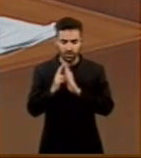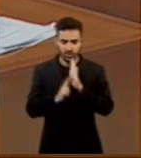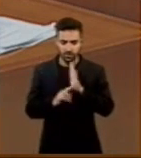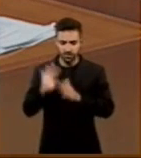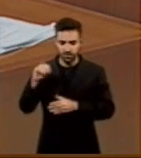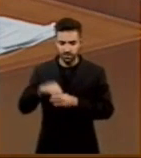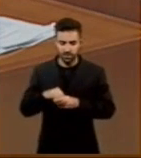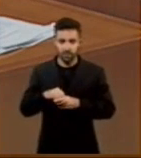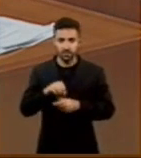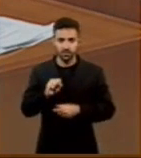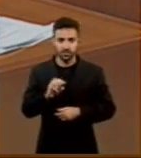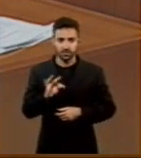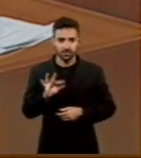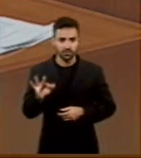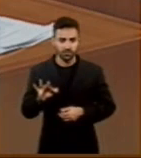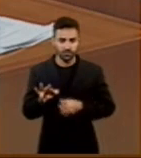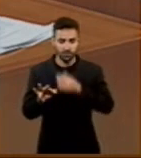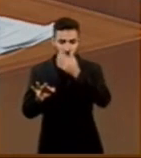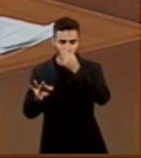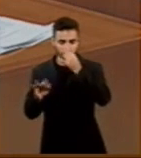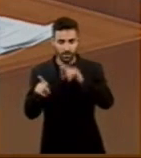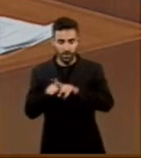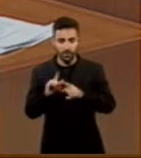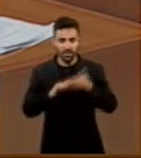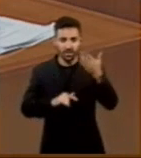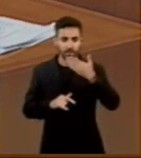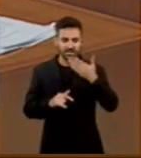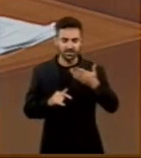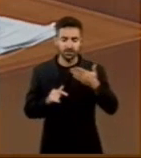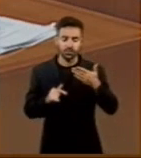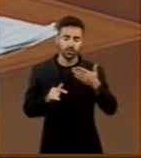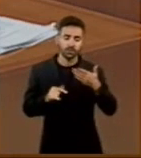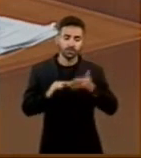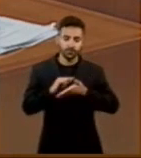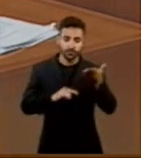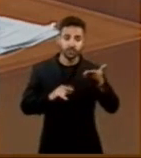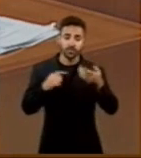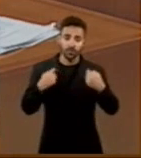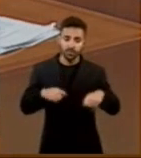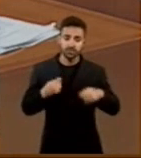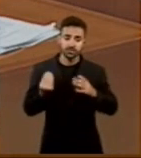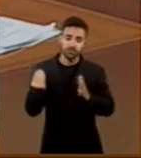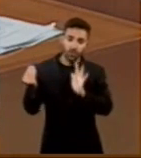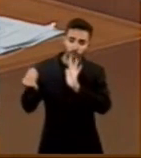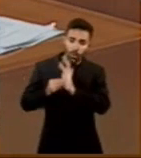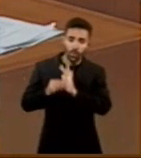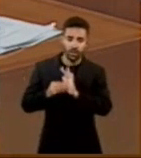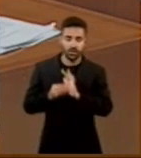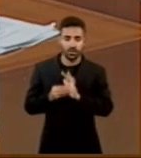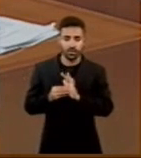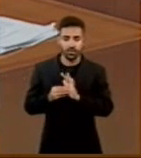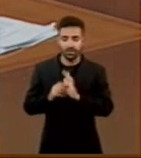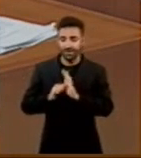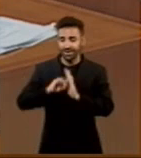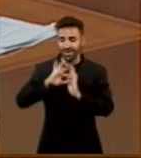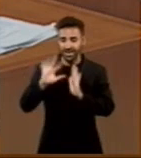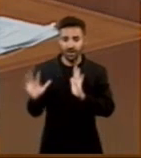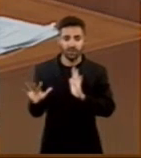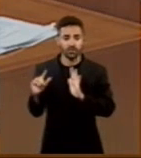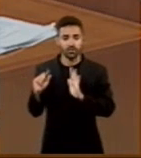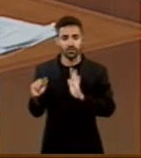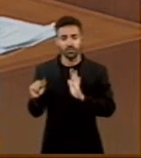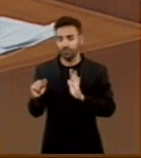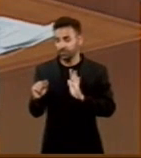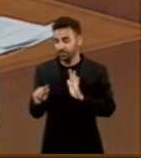Supremo Tribunal Federal, na petição de encaminhamento do recurso, deve-se indicar, com precisão, a linha